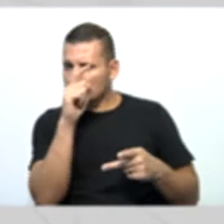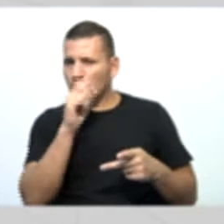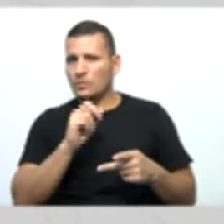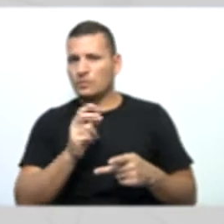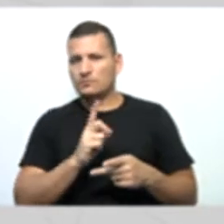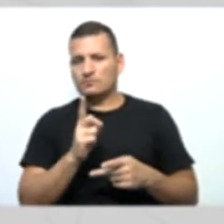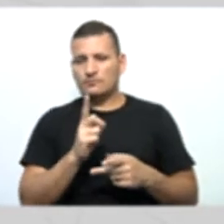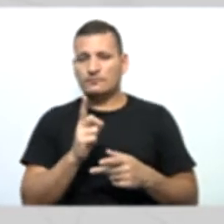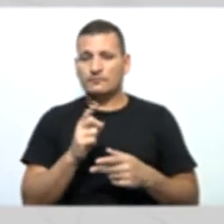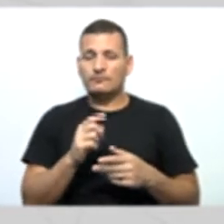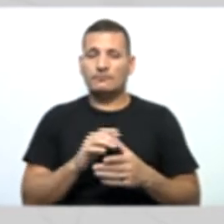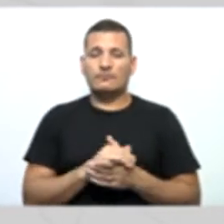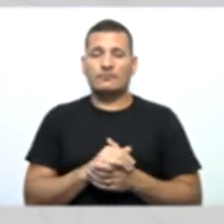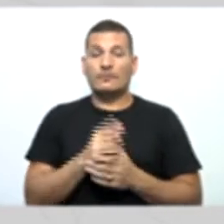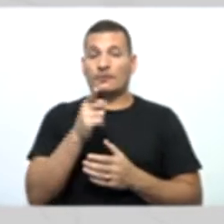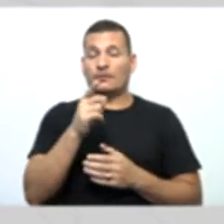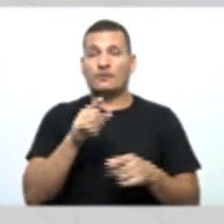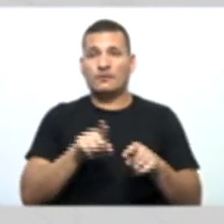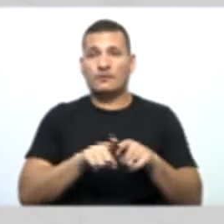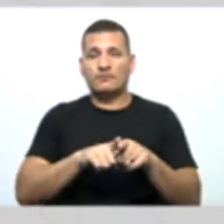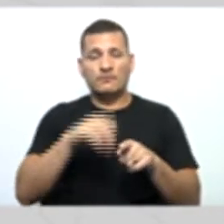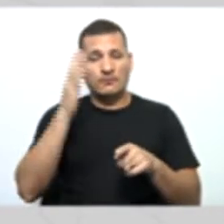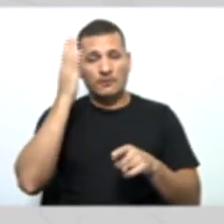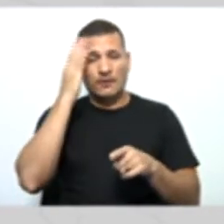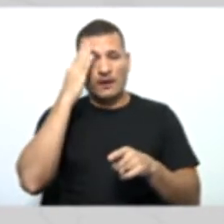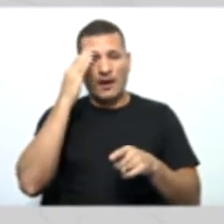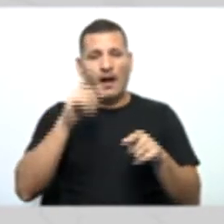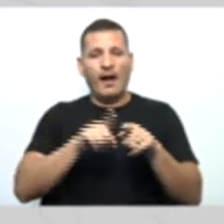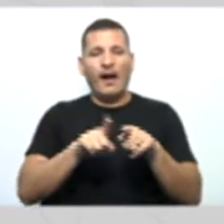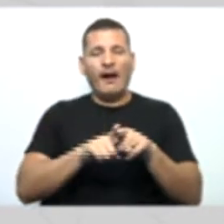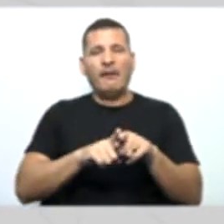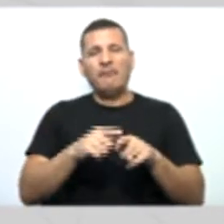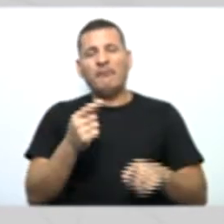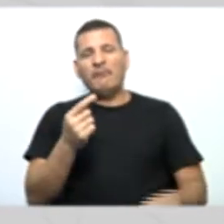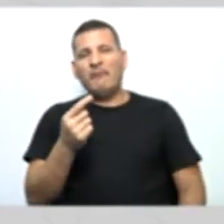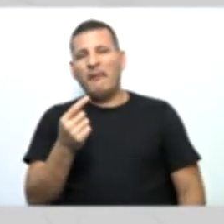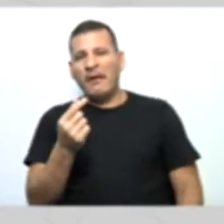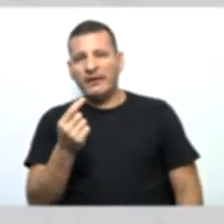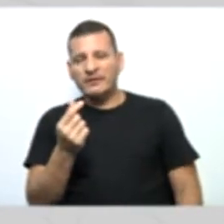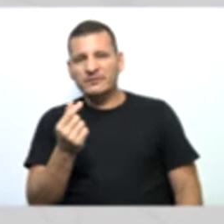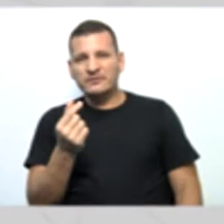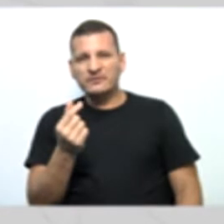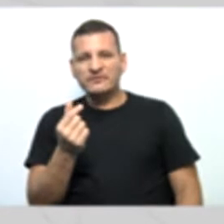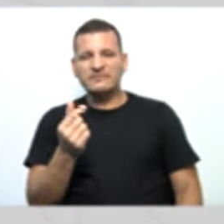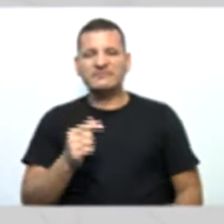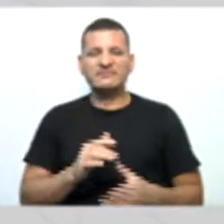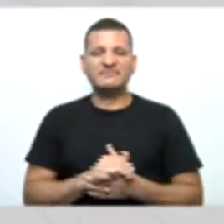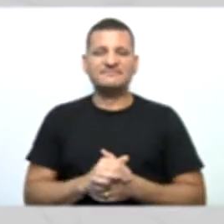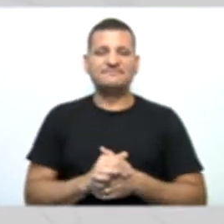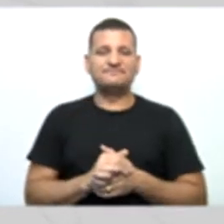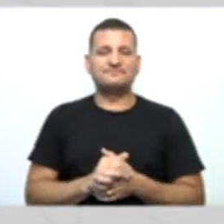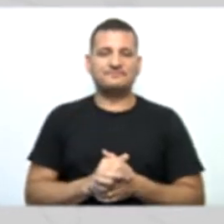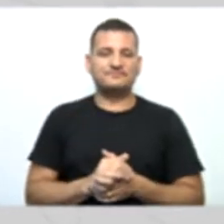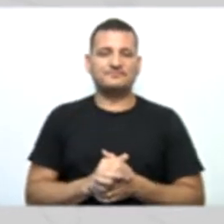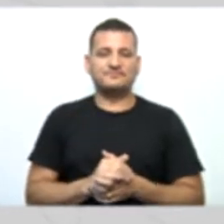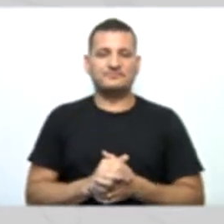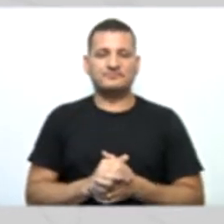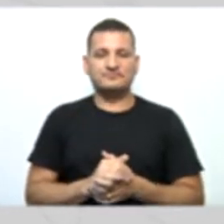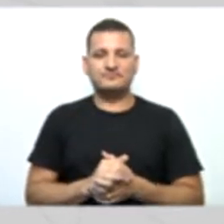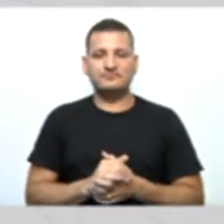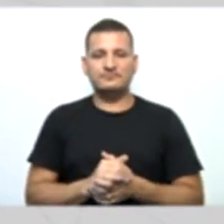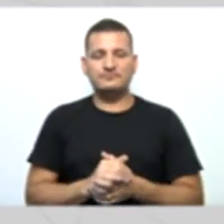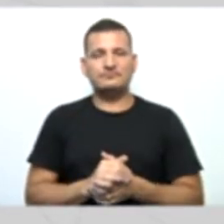do... Você já vai saber o valor, ou pelo menos mensurar. Ó. Você vai falar assim,